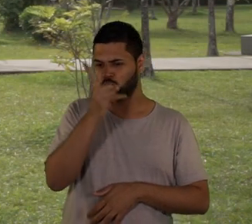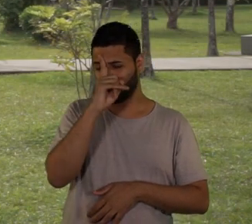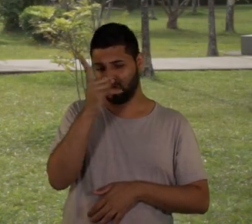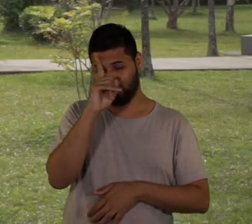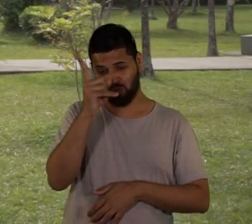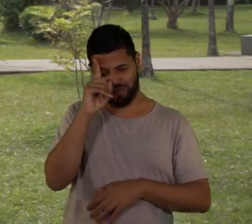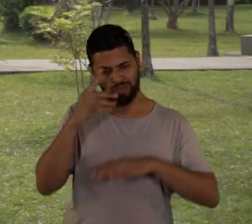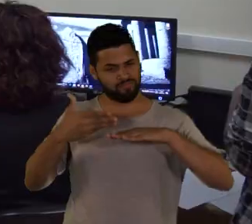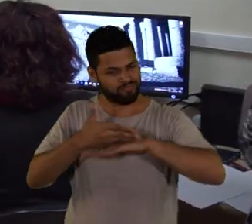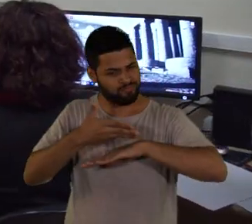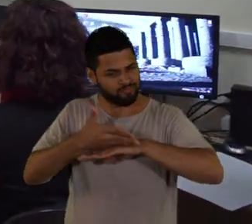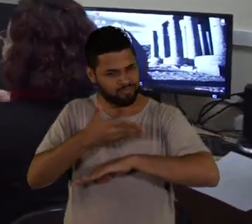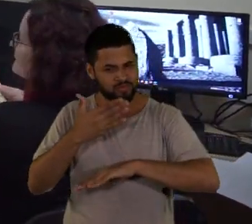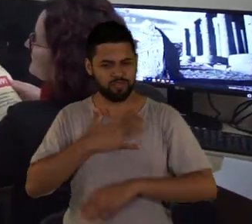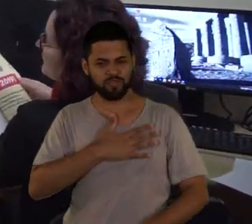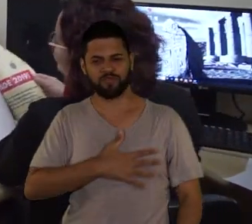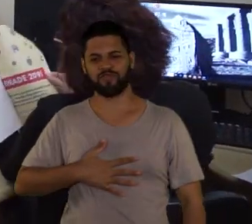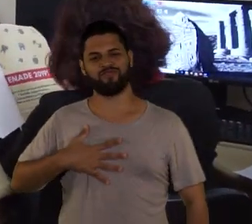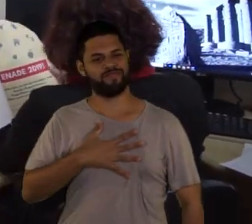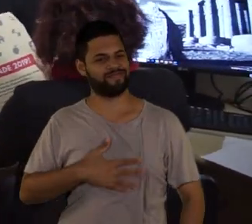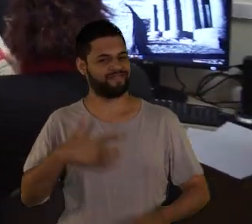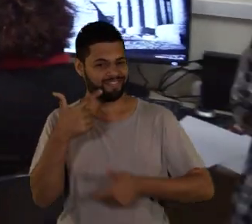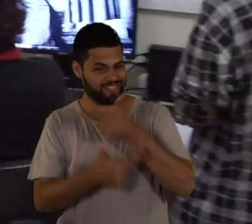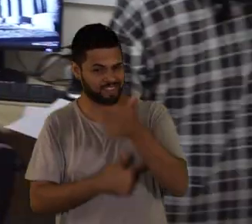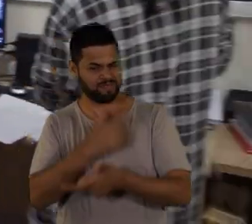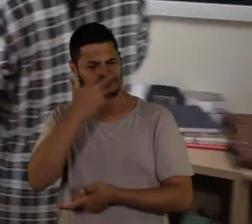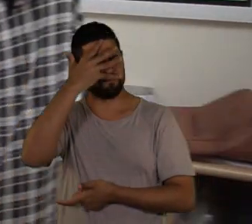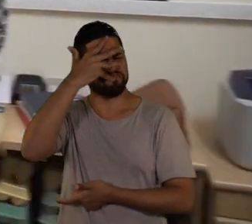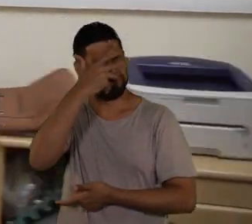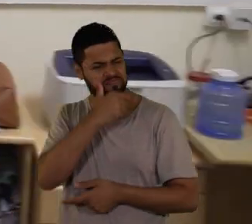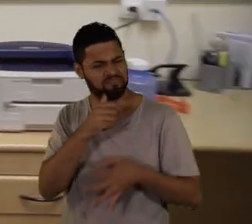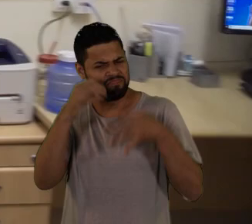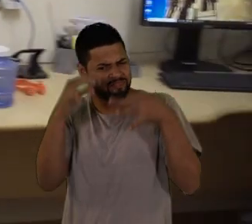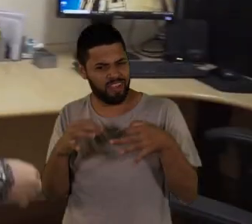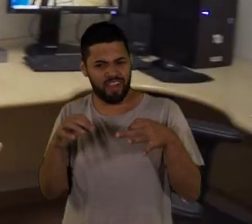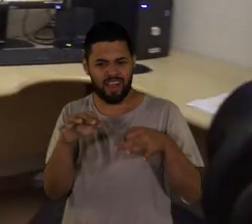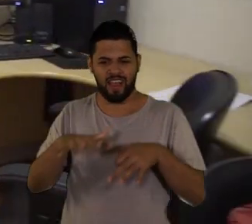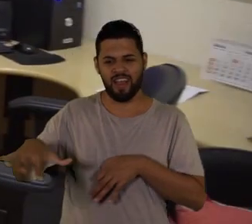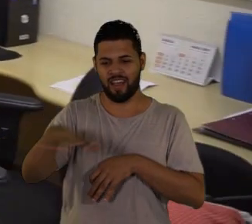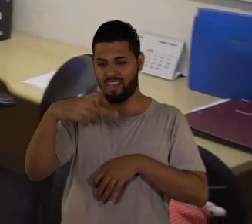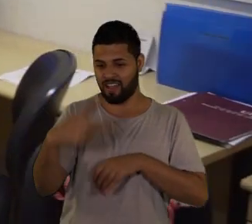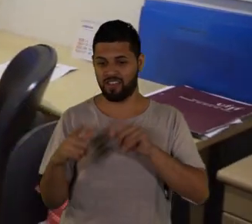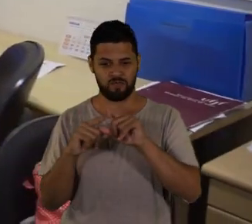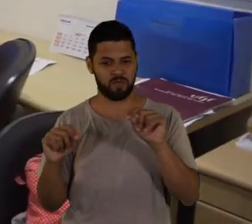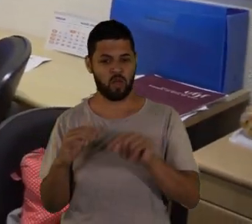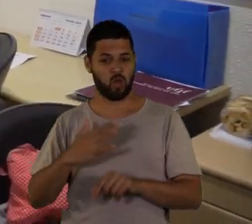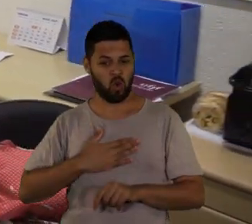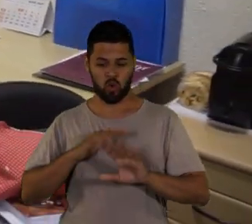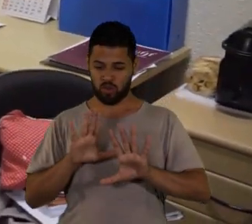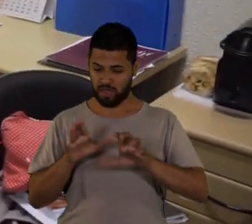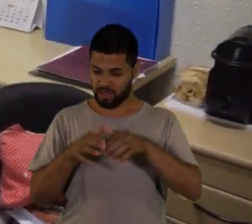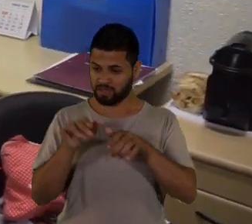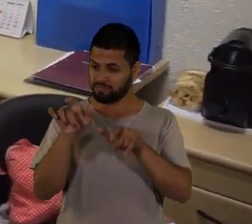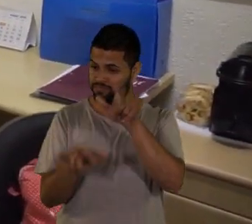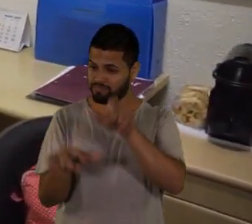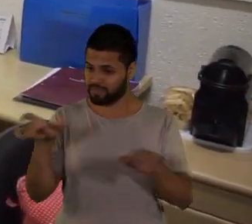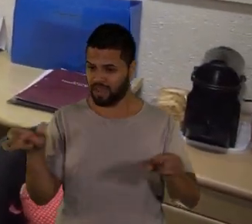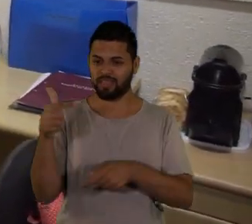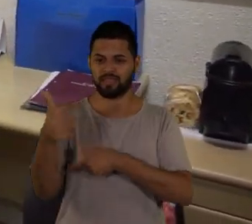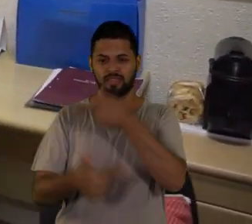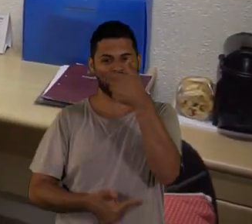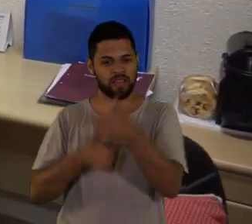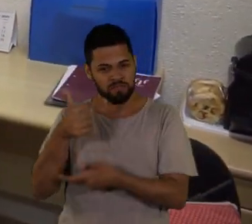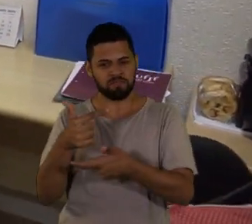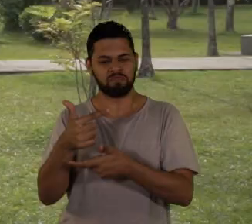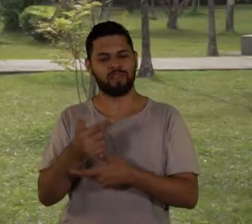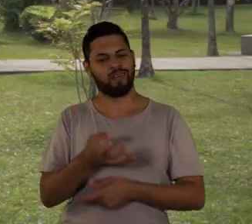venho feliz para trabalhar, porque eu acho lindo esse campus. Eu gosto muito da equipe com quem eu trabalho, né? Eu admiro muitas pessoas com